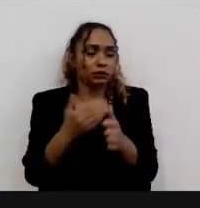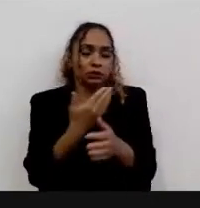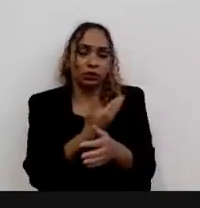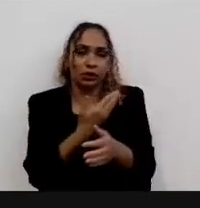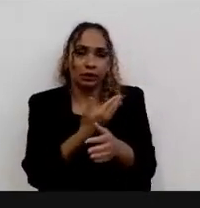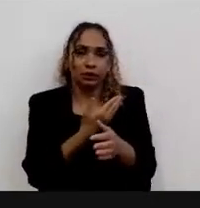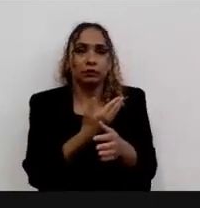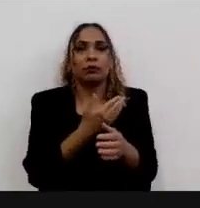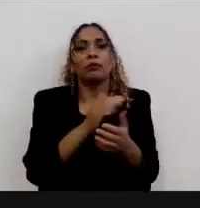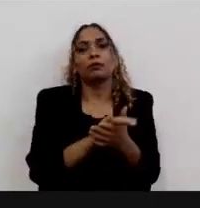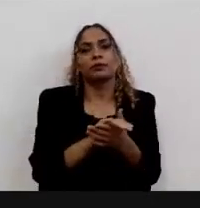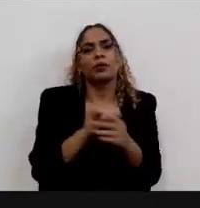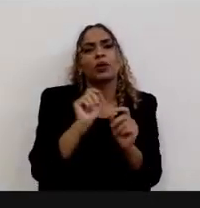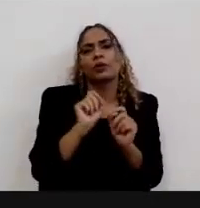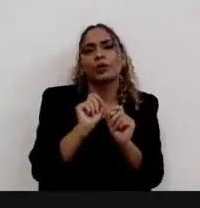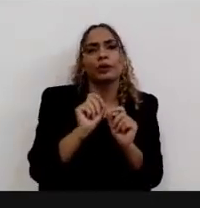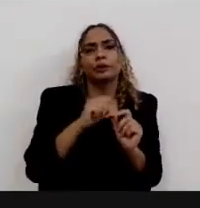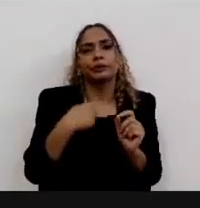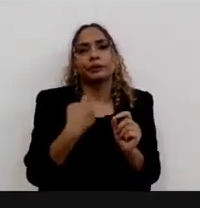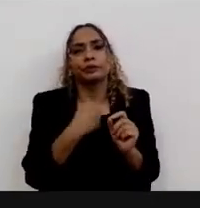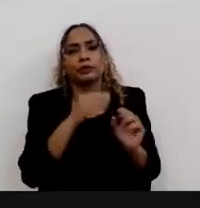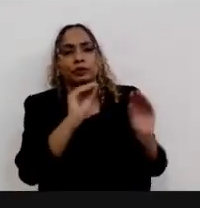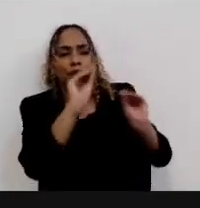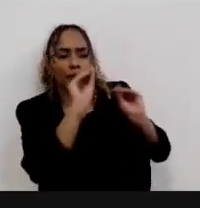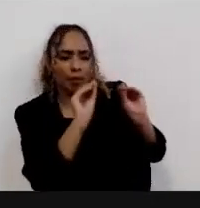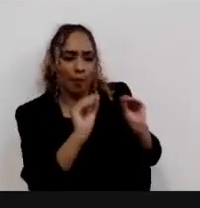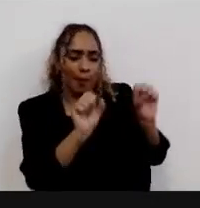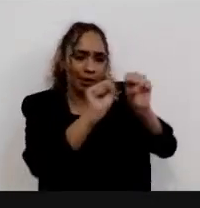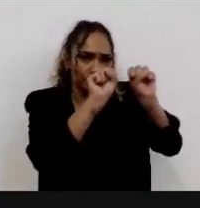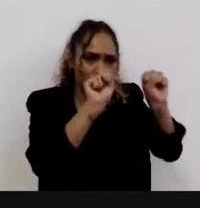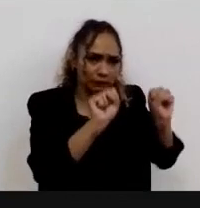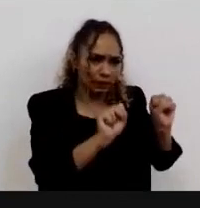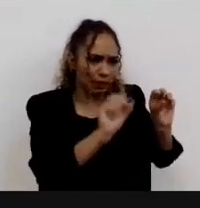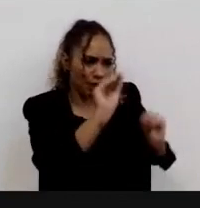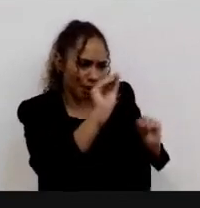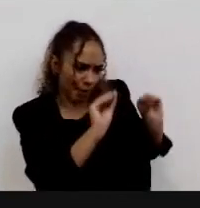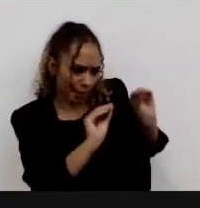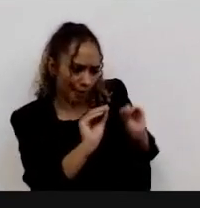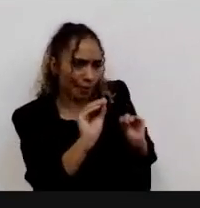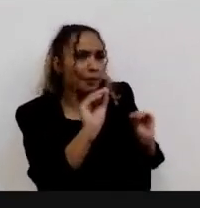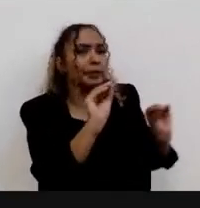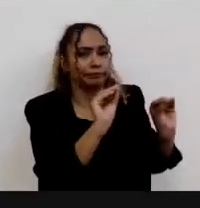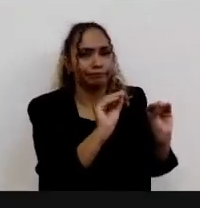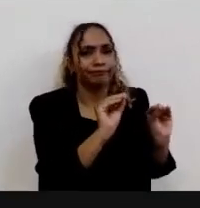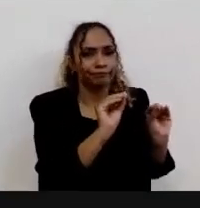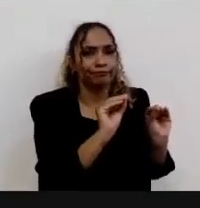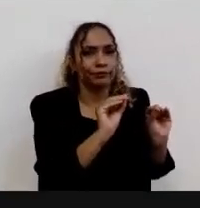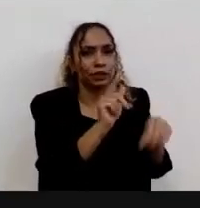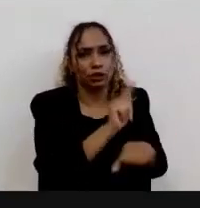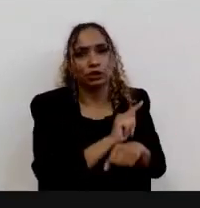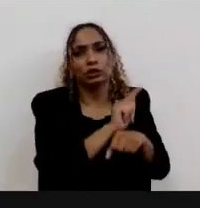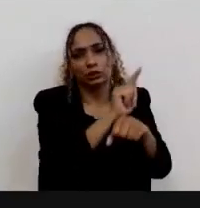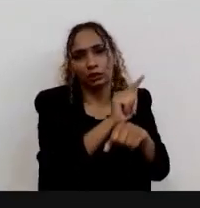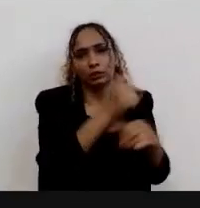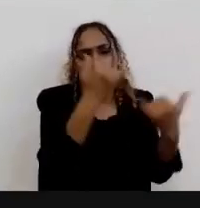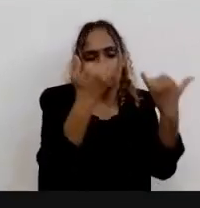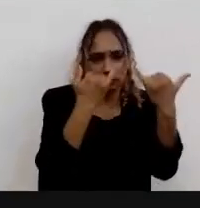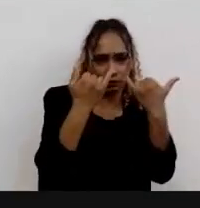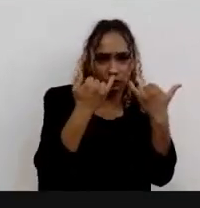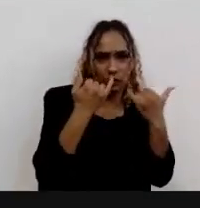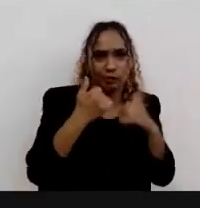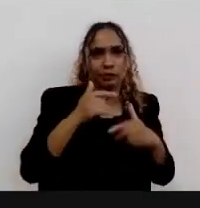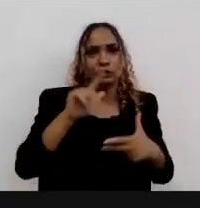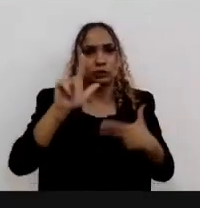da automação, né? A questão de a gente insere dados no sistema o tempo todo, né? São sistemas de gerenciamento das